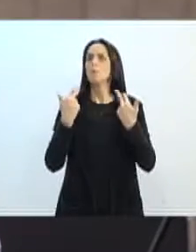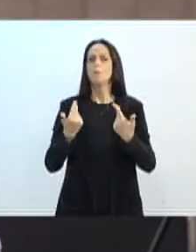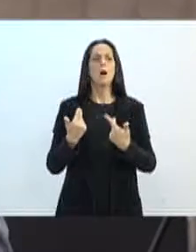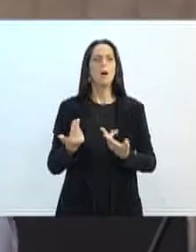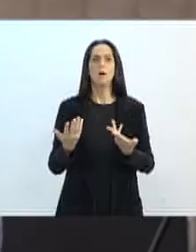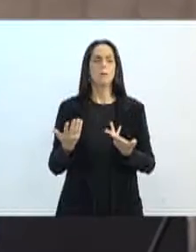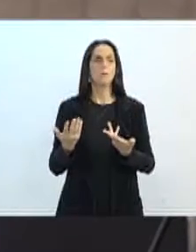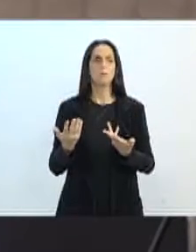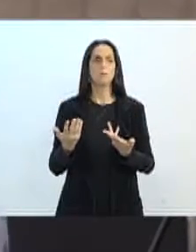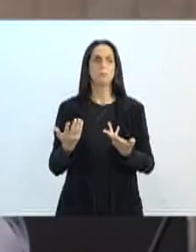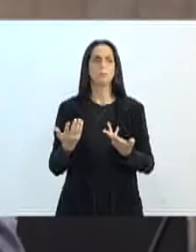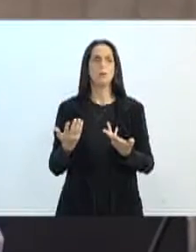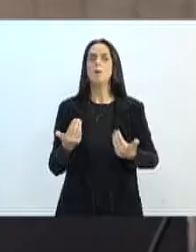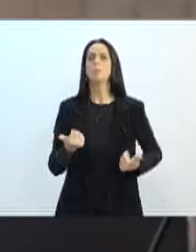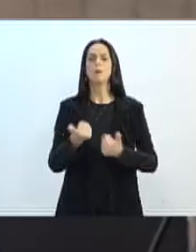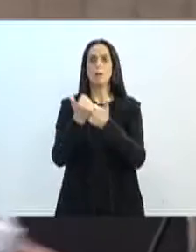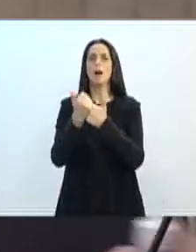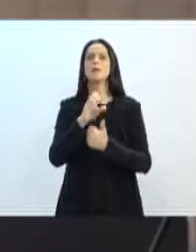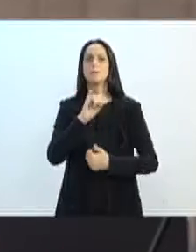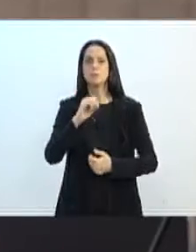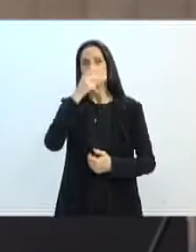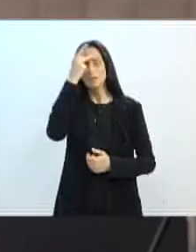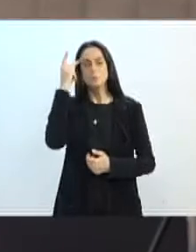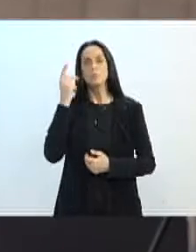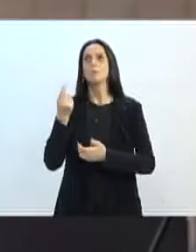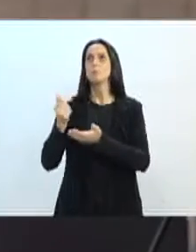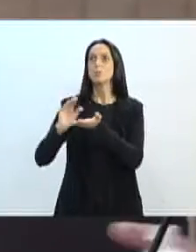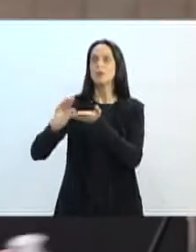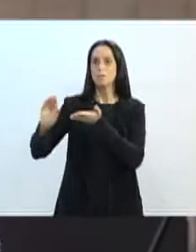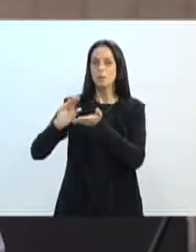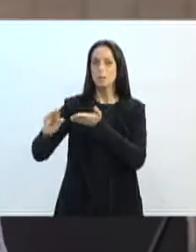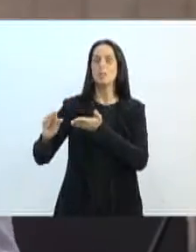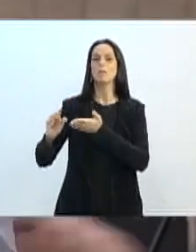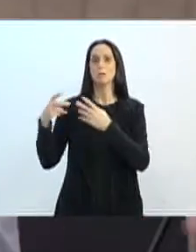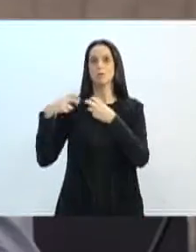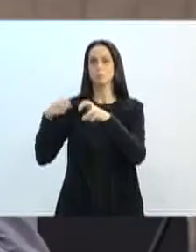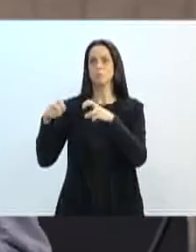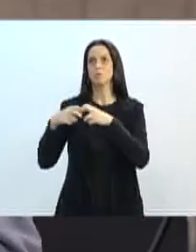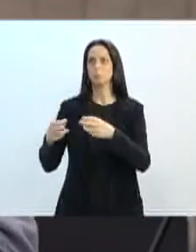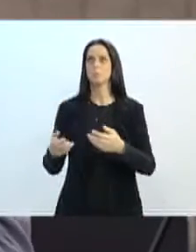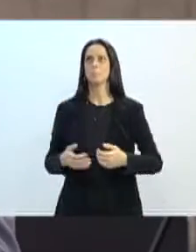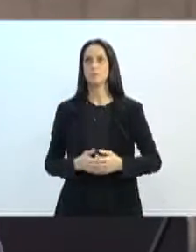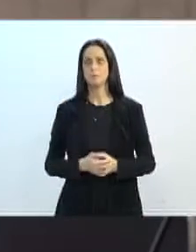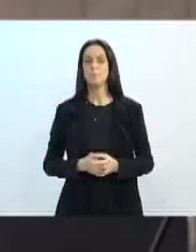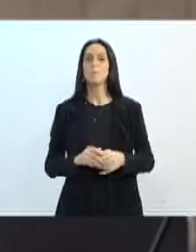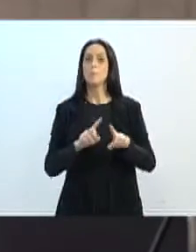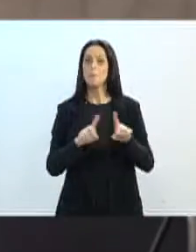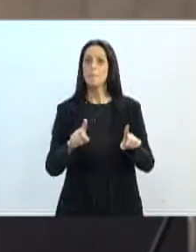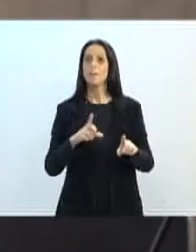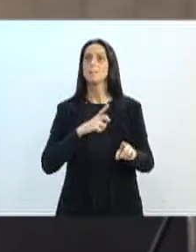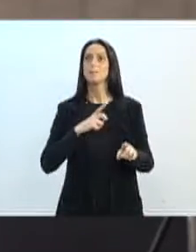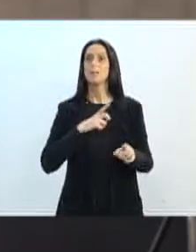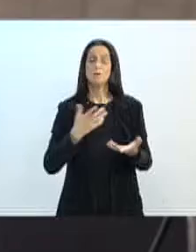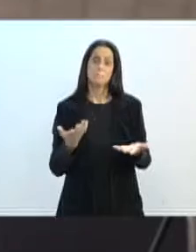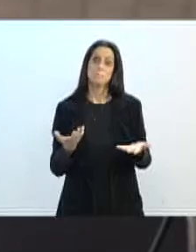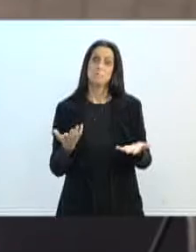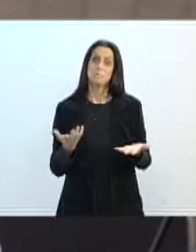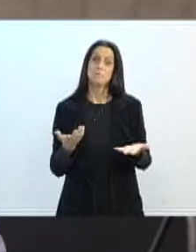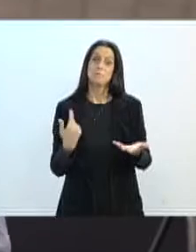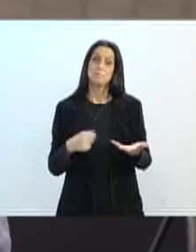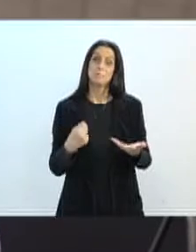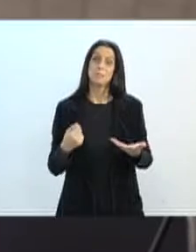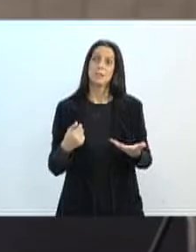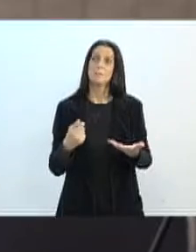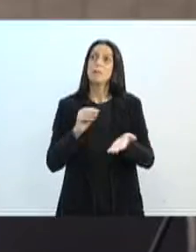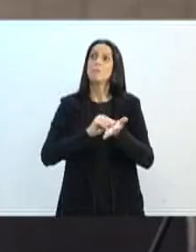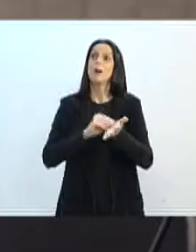para subsidiar, e eu mesmo já numa conversa com Vossa Excelência, eu falei que há a necessidade de algumas linhas de fato ser subsidiadas, mas nós precisamos de qualidade, e essa